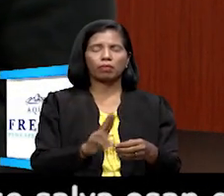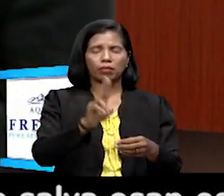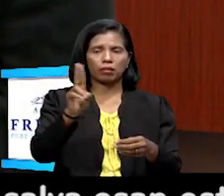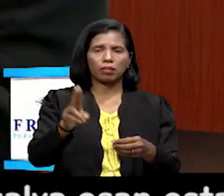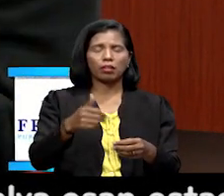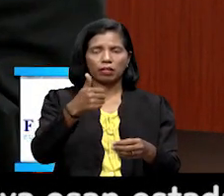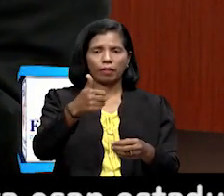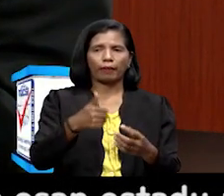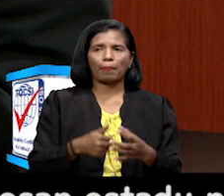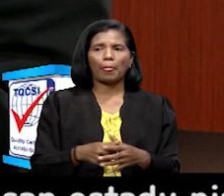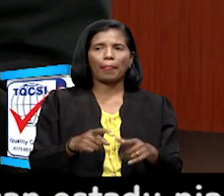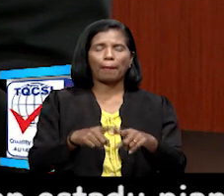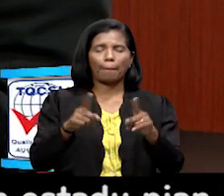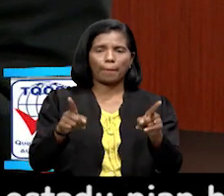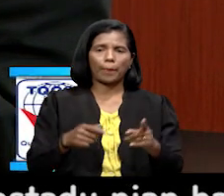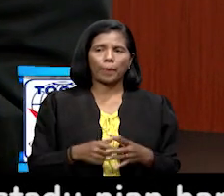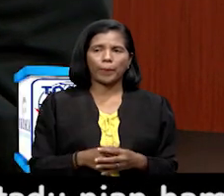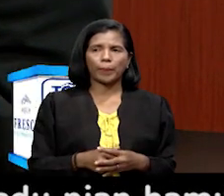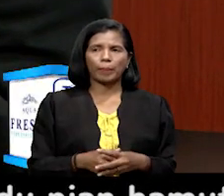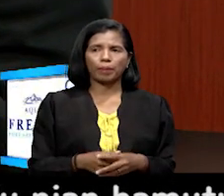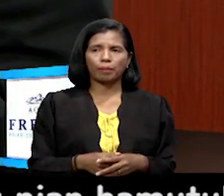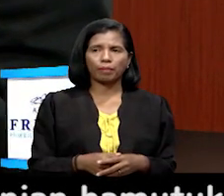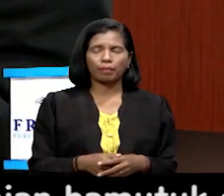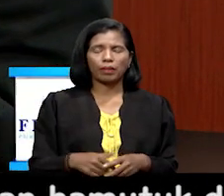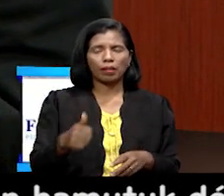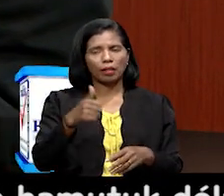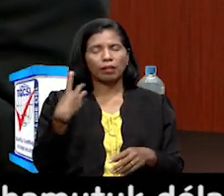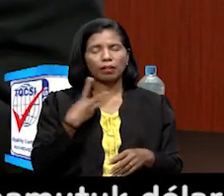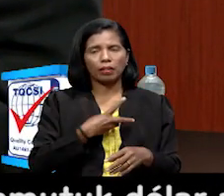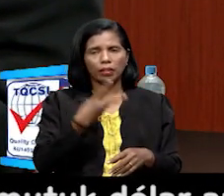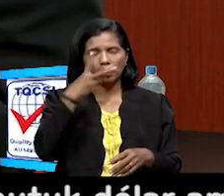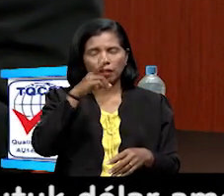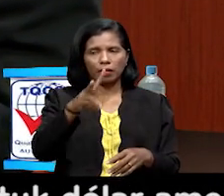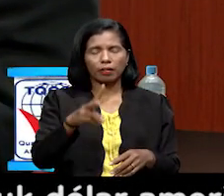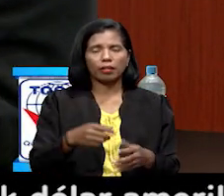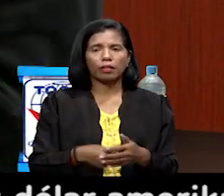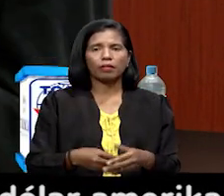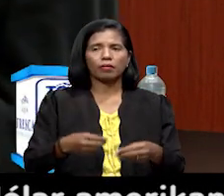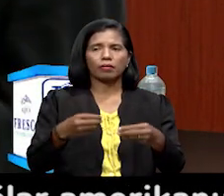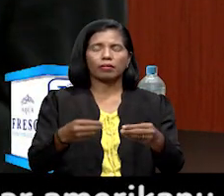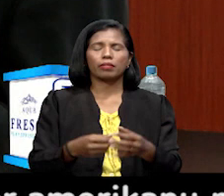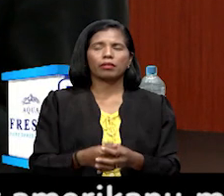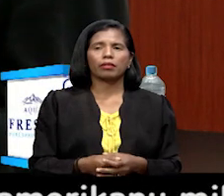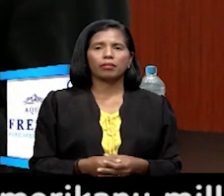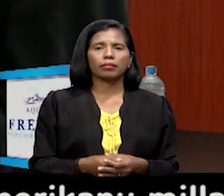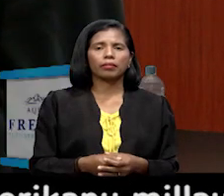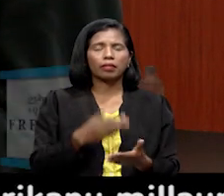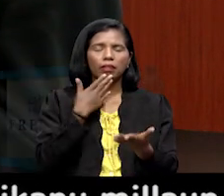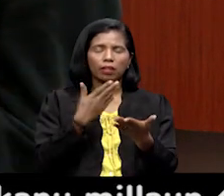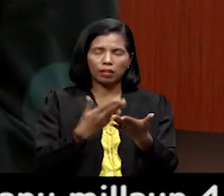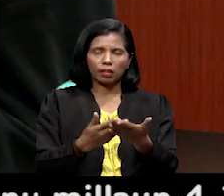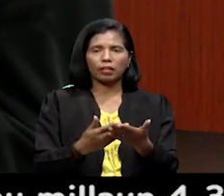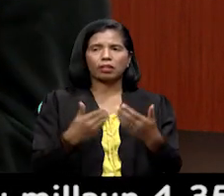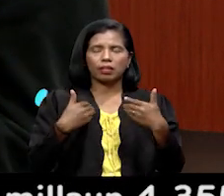kida bebe, parte seluk, itarai niha desvantajan balmos iha desvantajan balu iha ne